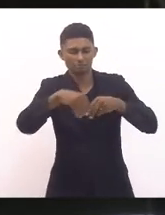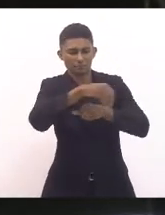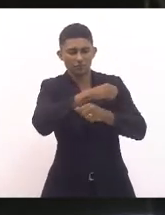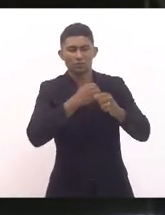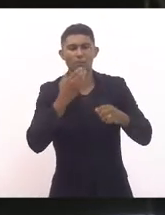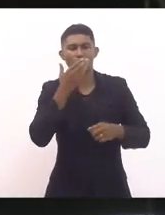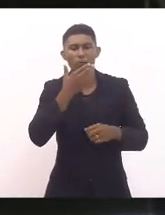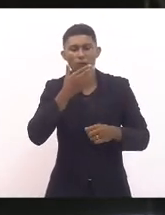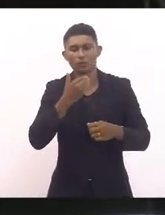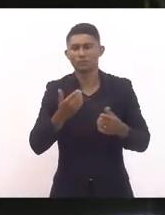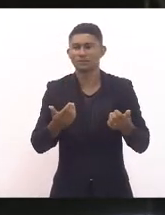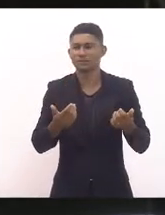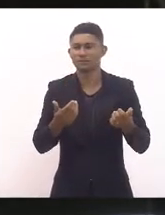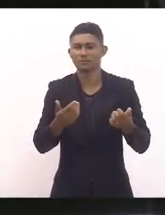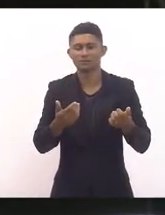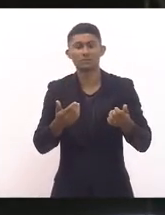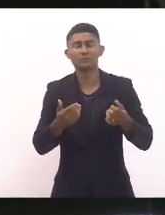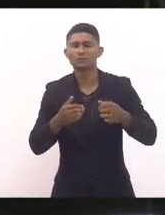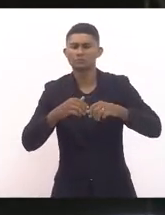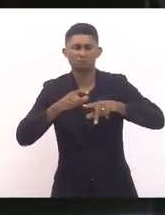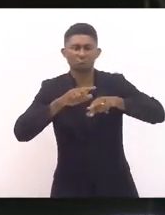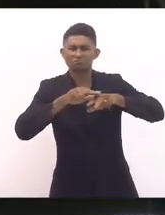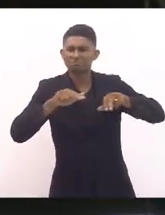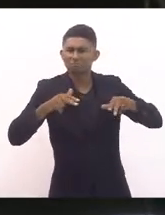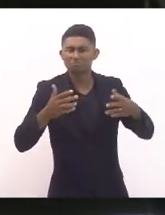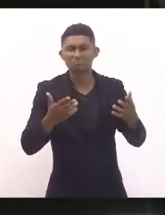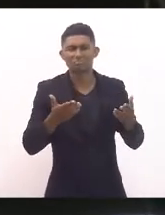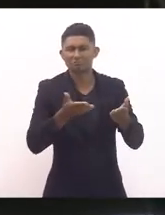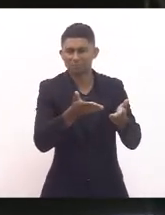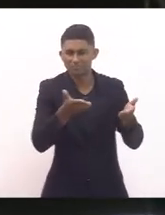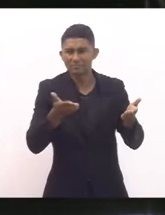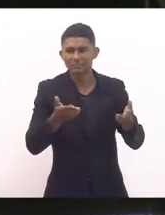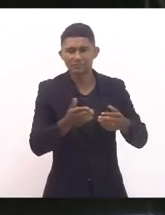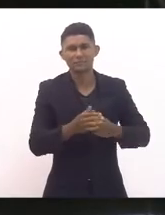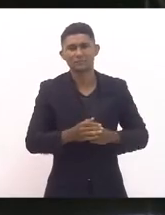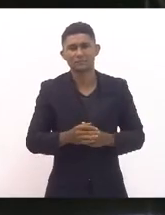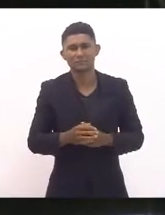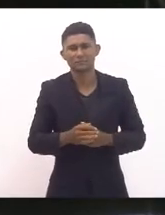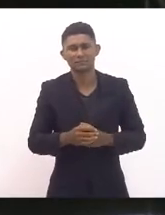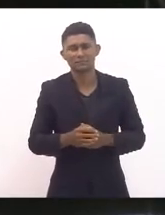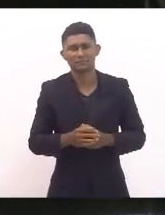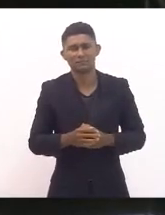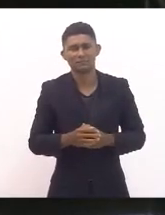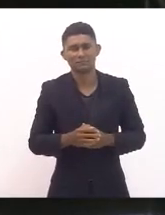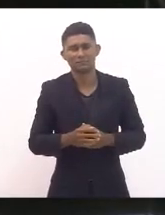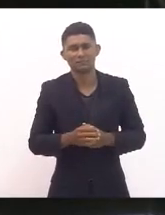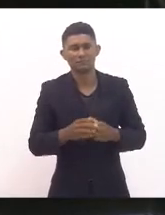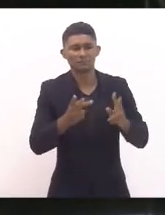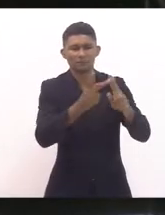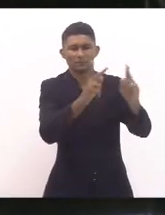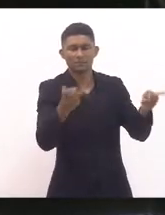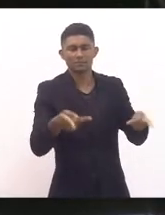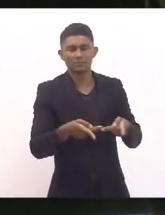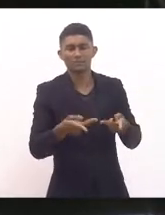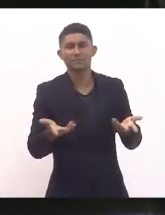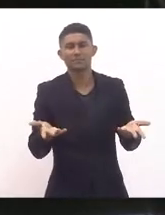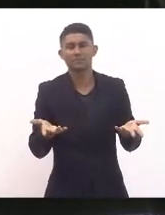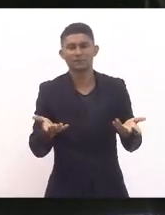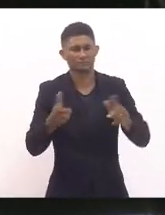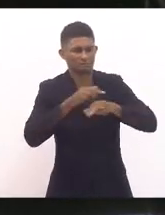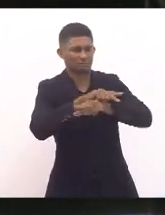gordura congelada, produtos que tenham como pizzas e massas, que